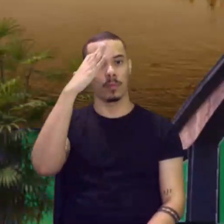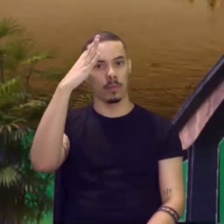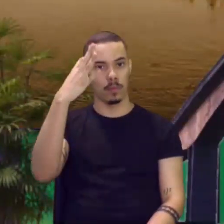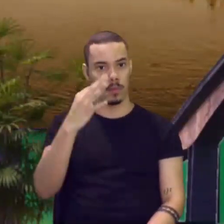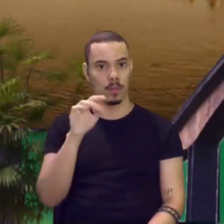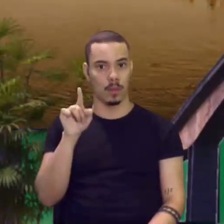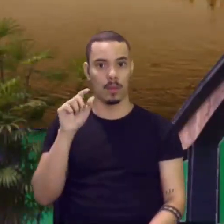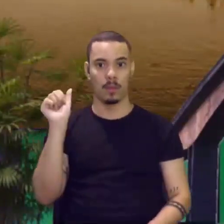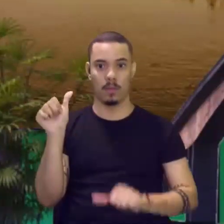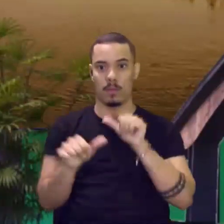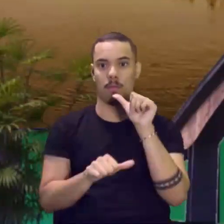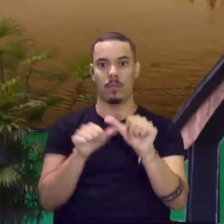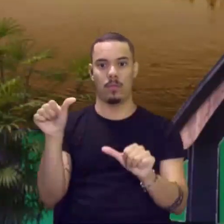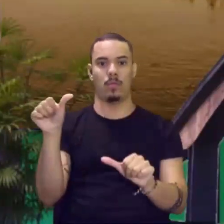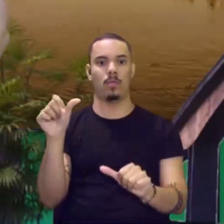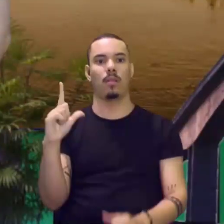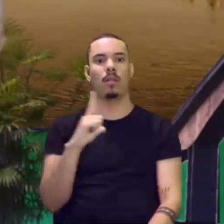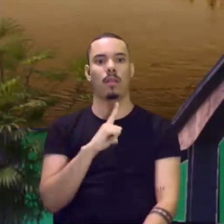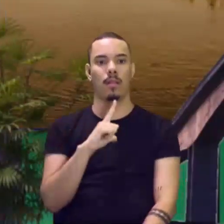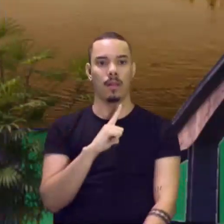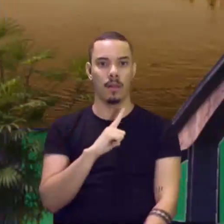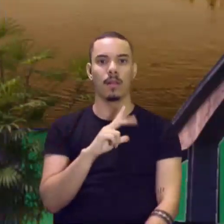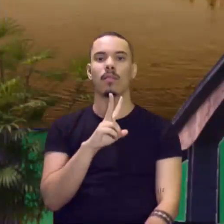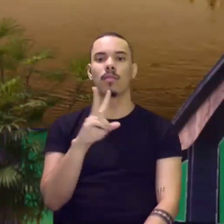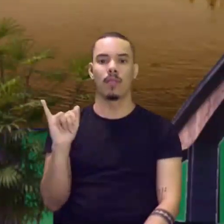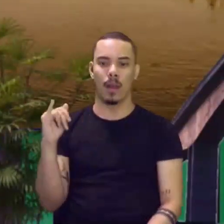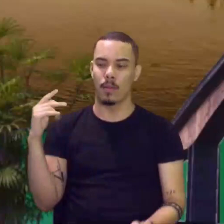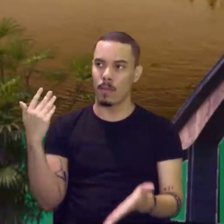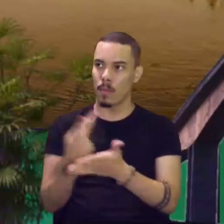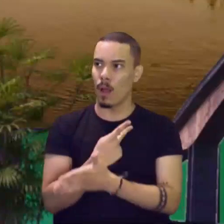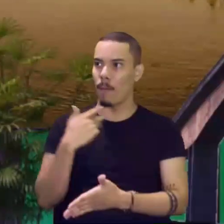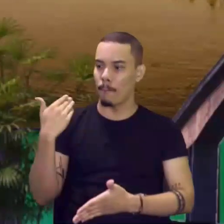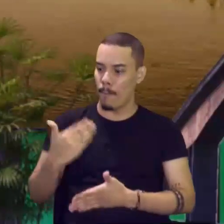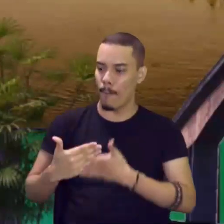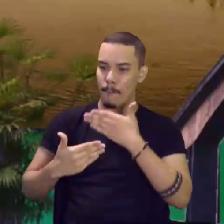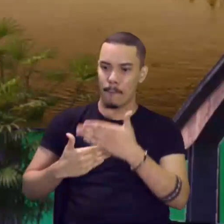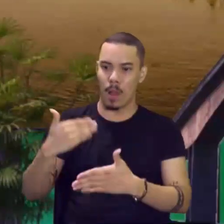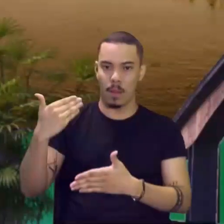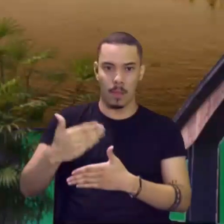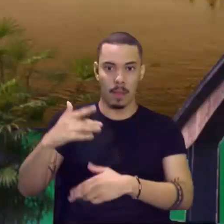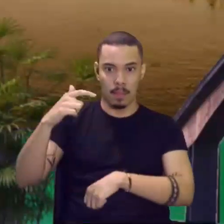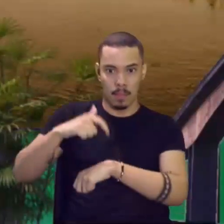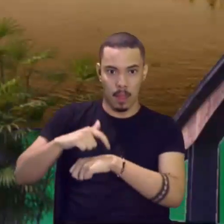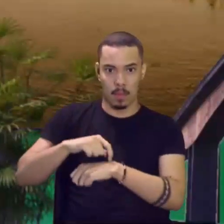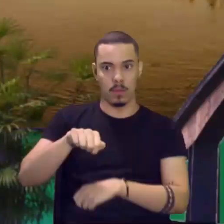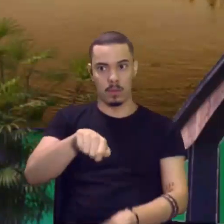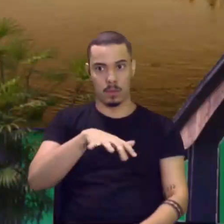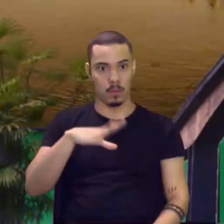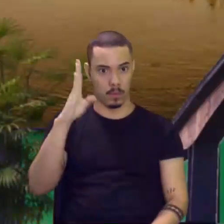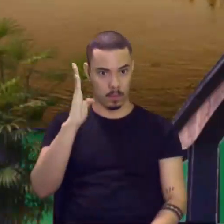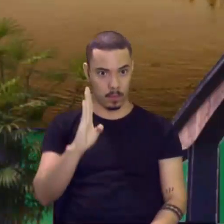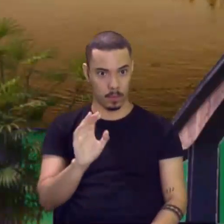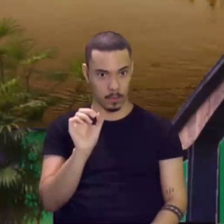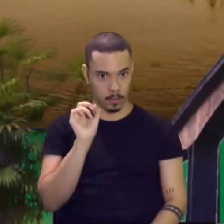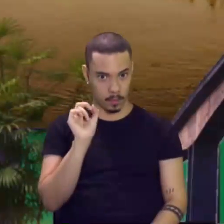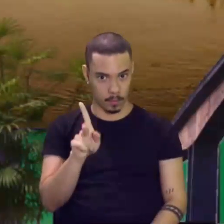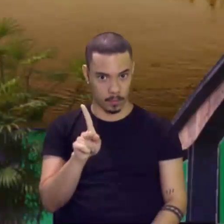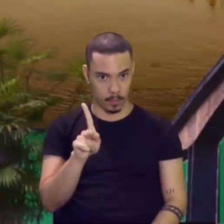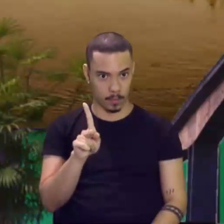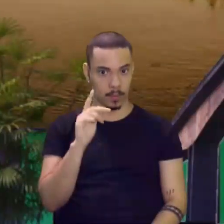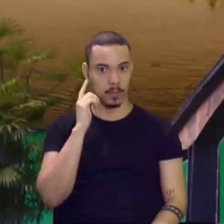essas mudanças, elas vêm acontecendo no tempo e no espaço, na região do Brasil, ok? É isso